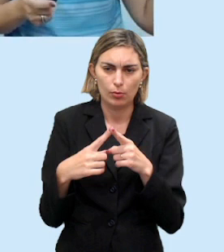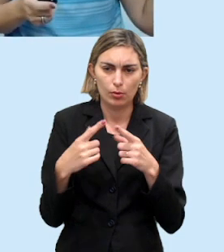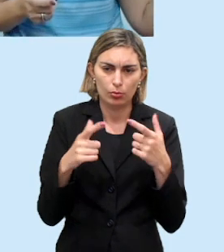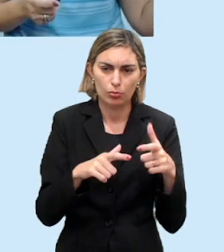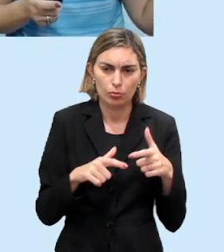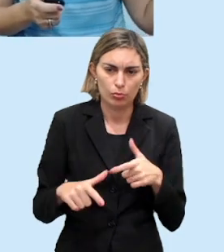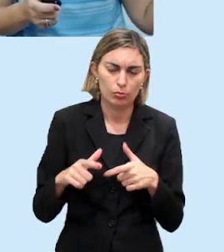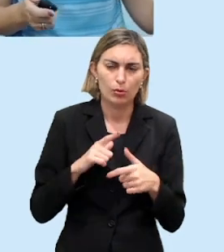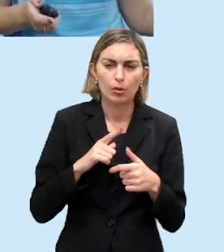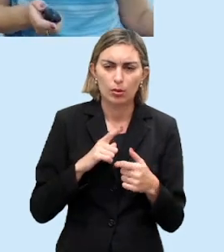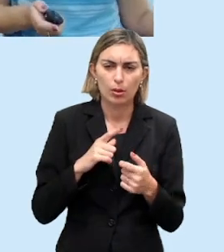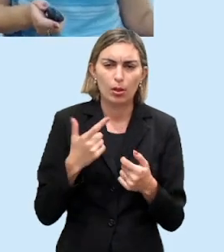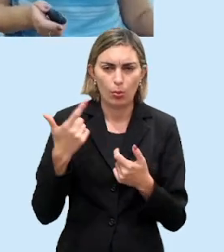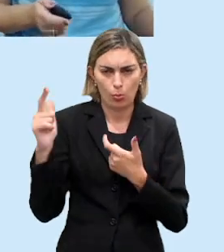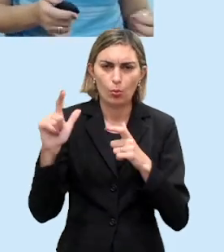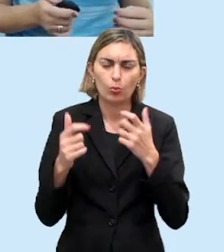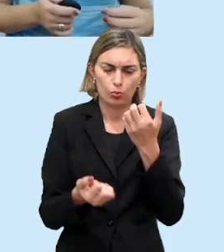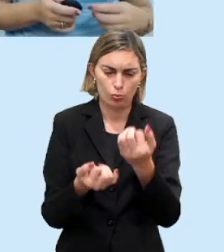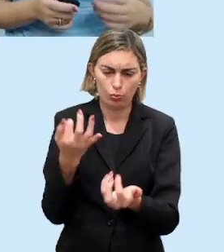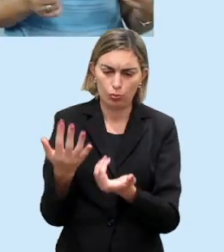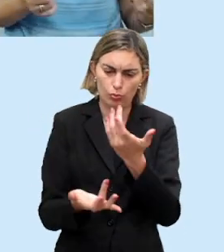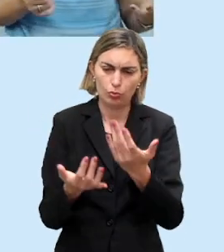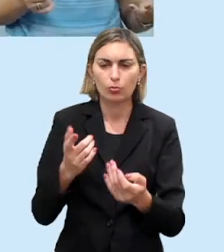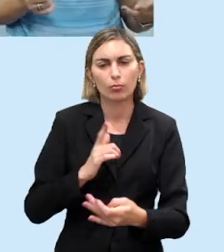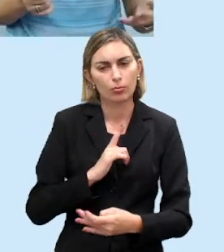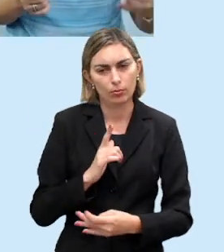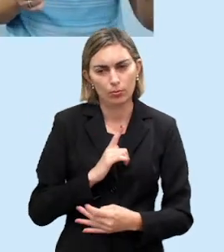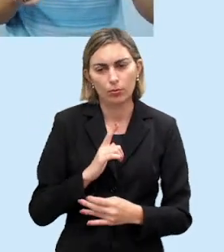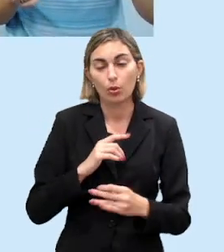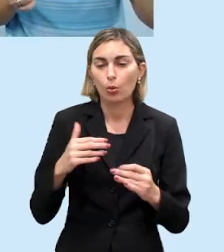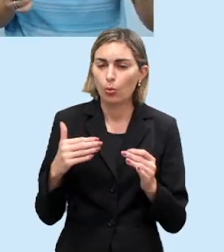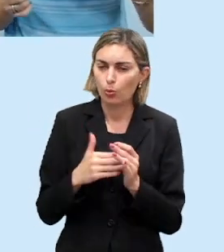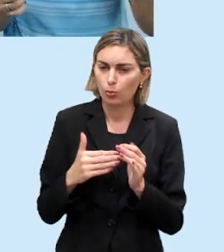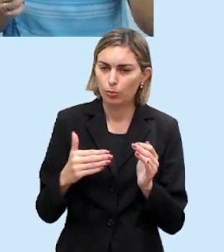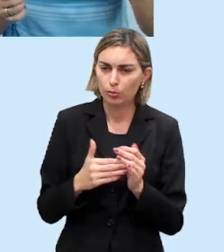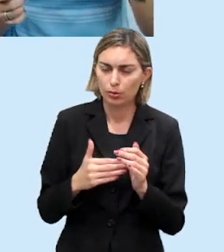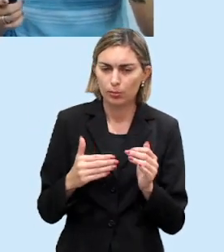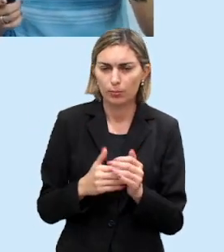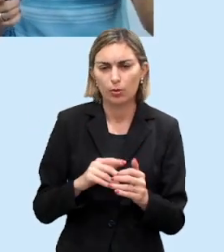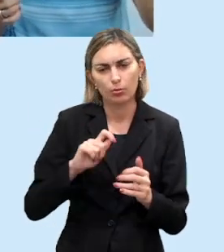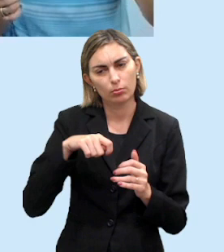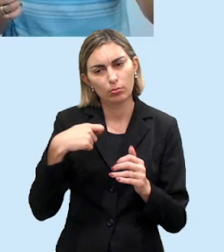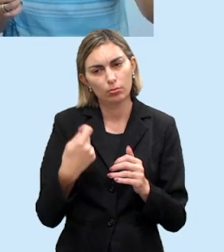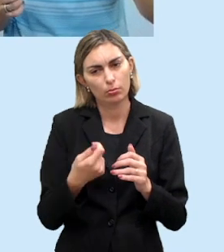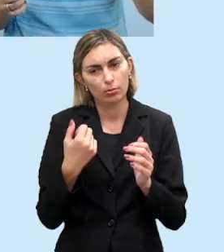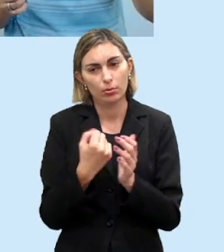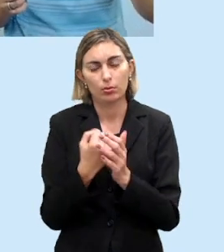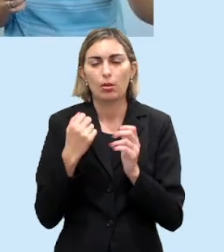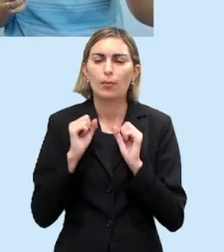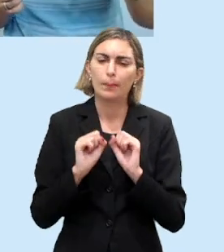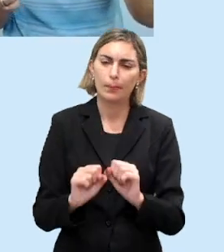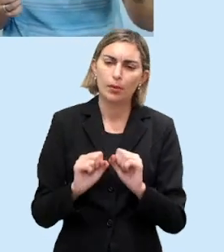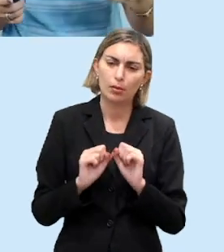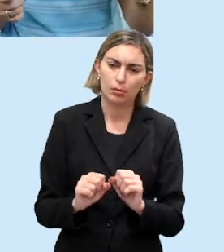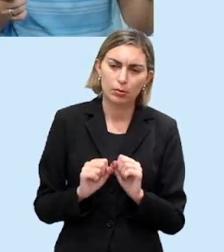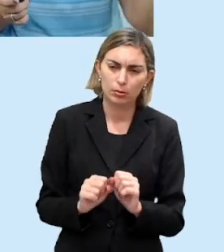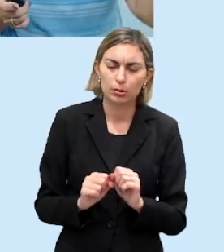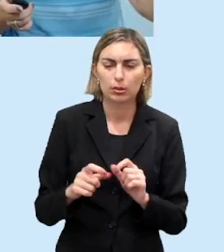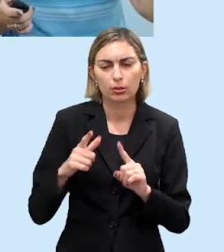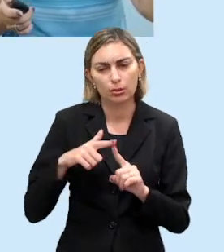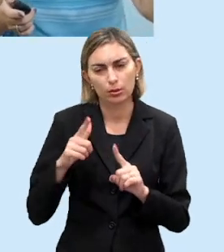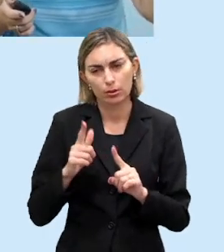canto há ou houve fogo, não é? E por último, o signo, ele pode ser do